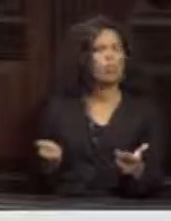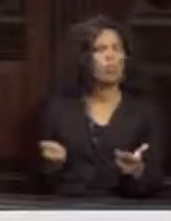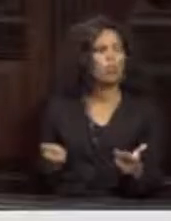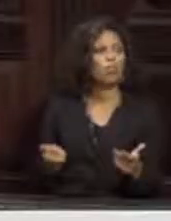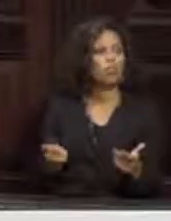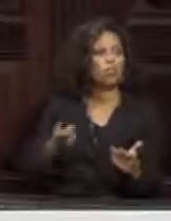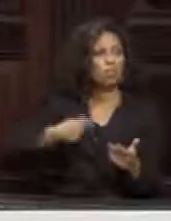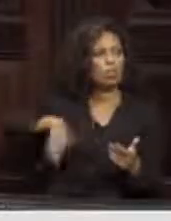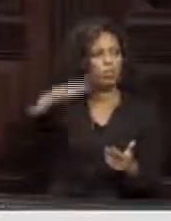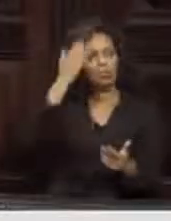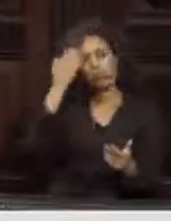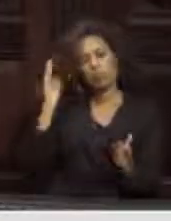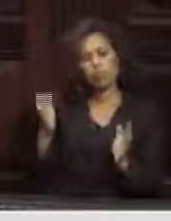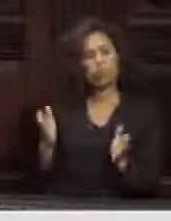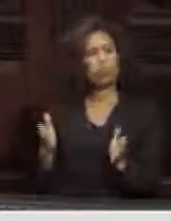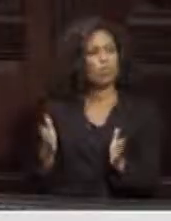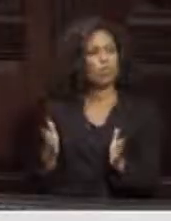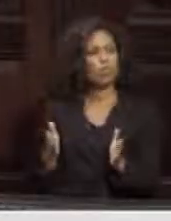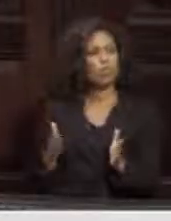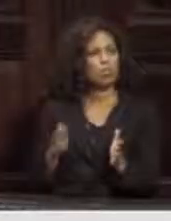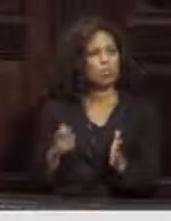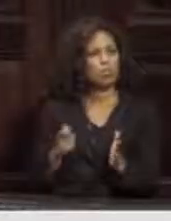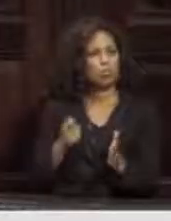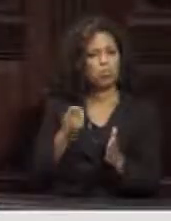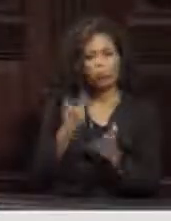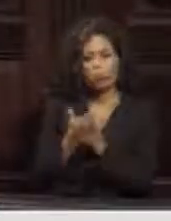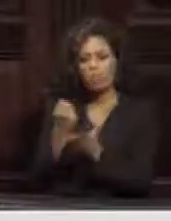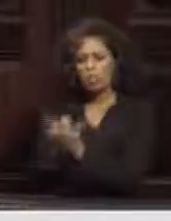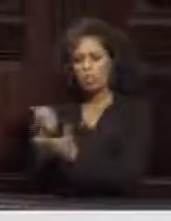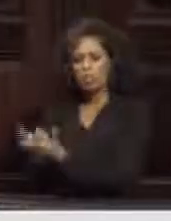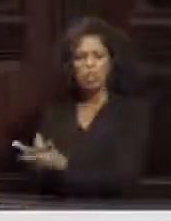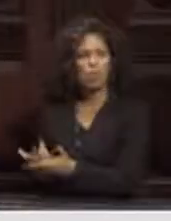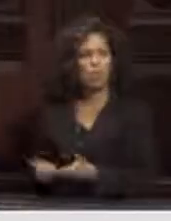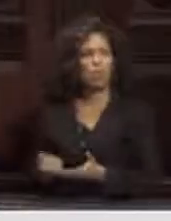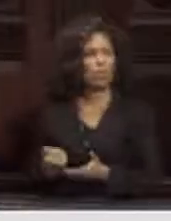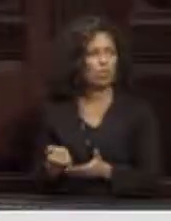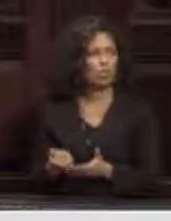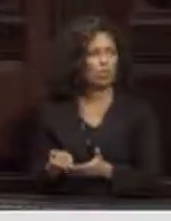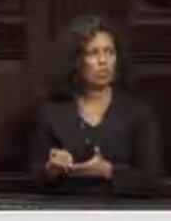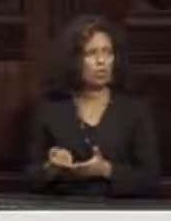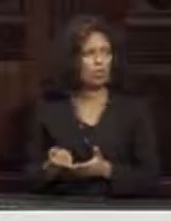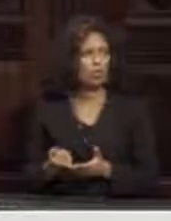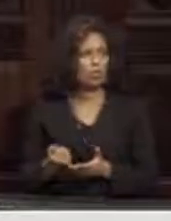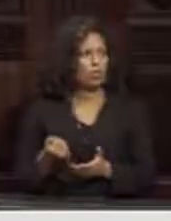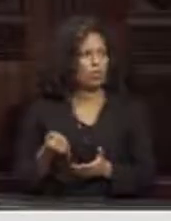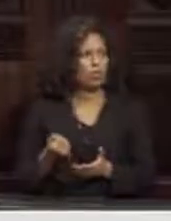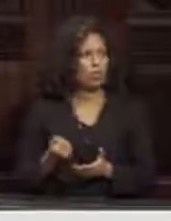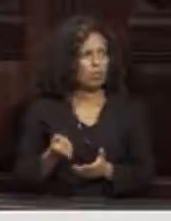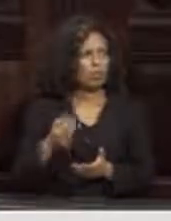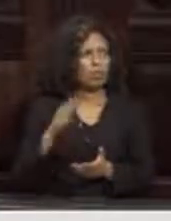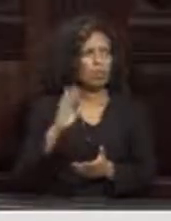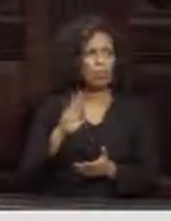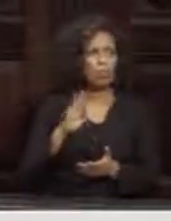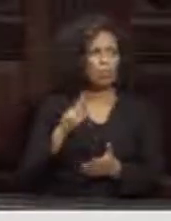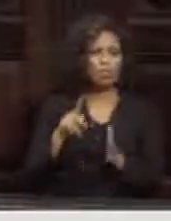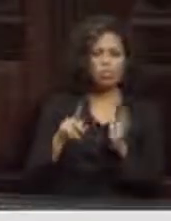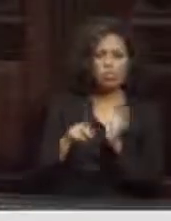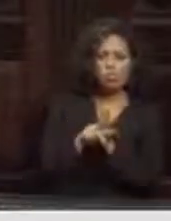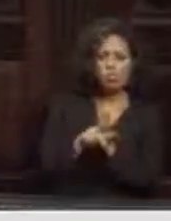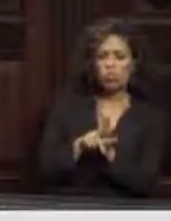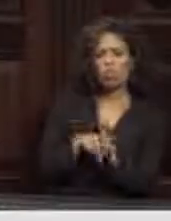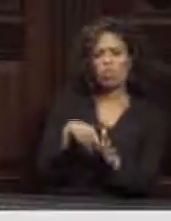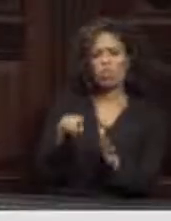novo debate. Então, esse projeto, por mais boa-fé, por mais que queira pensar de forma